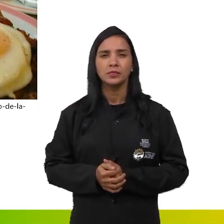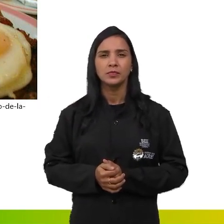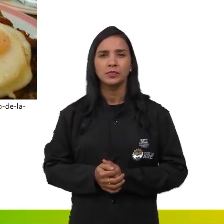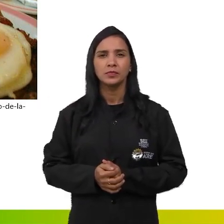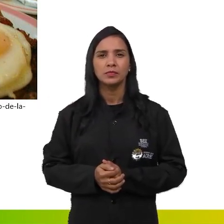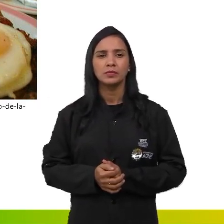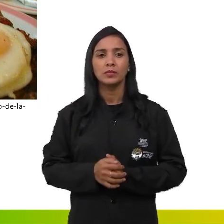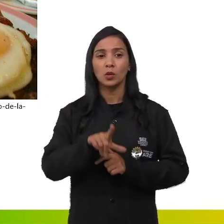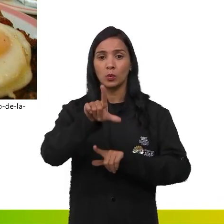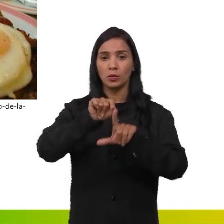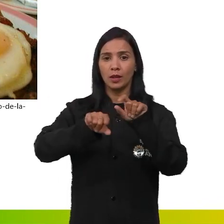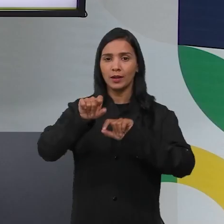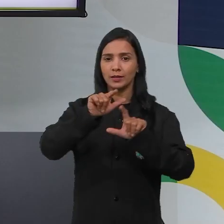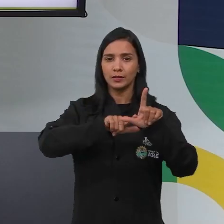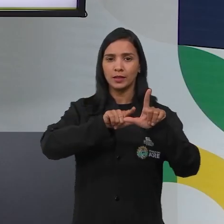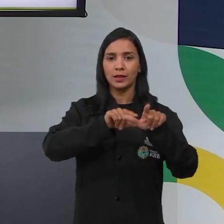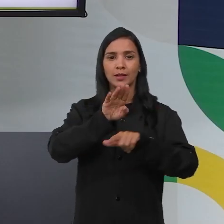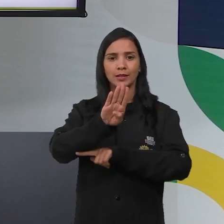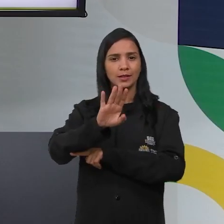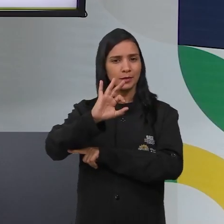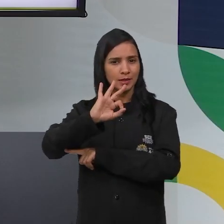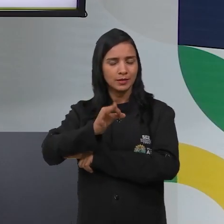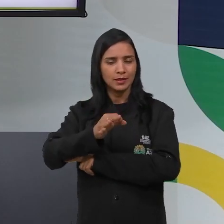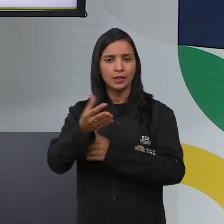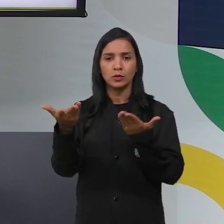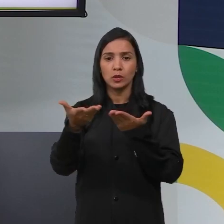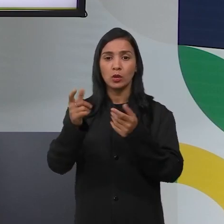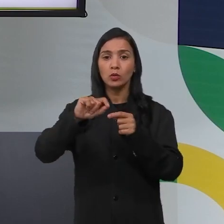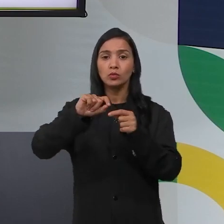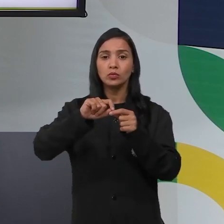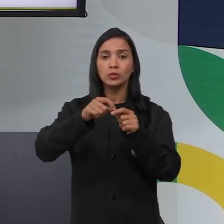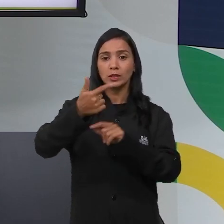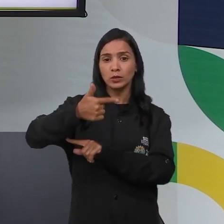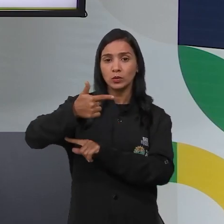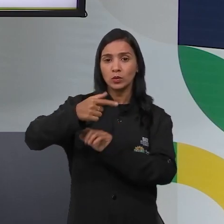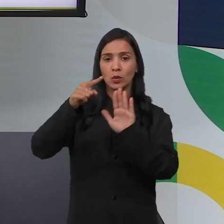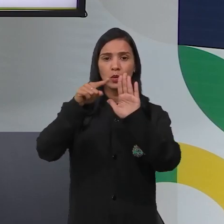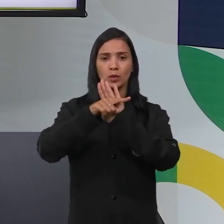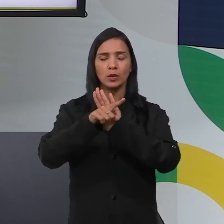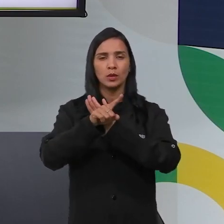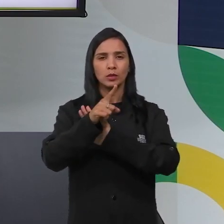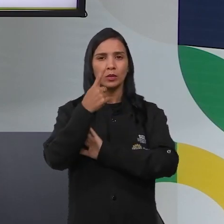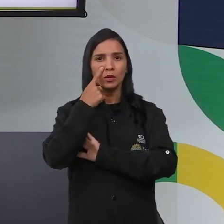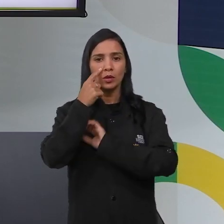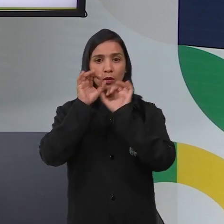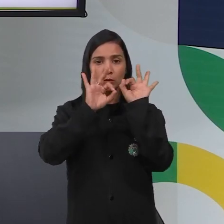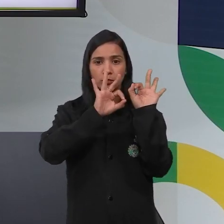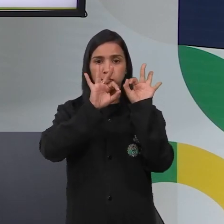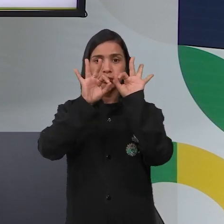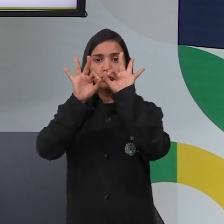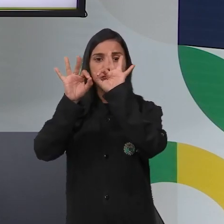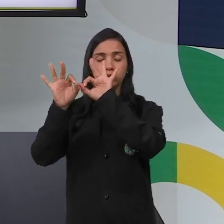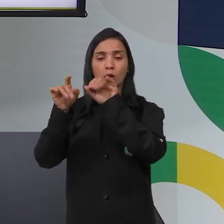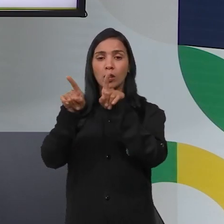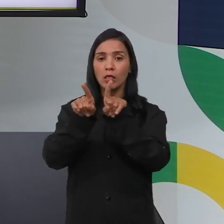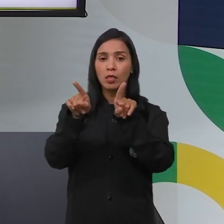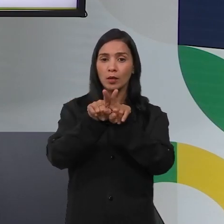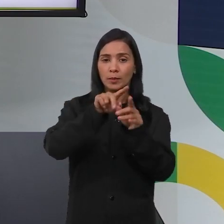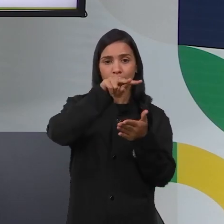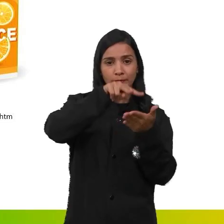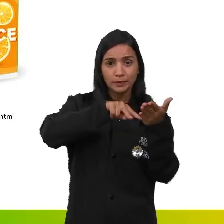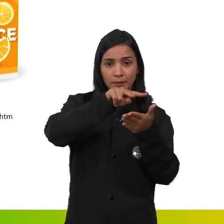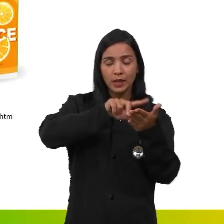nossa alternativa é a letra B. Vamos para a segunda questão, acompanhem comigo aqui, vamos também fazer a leitura